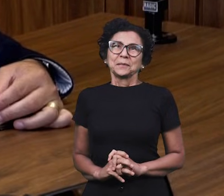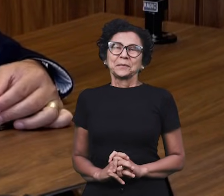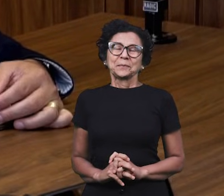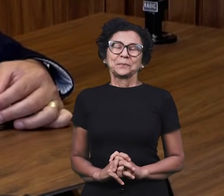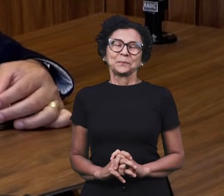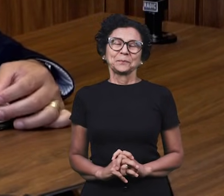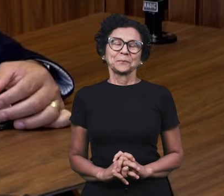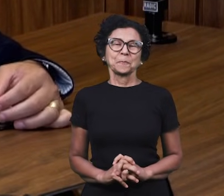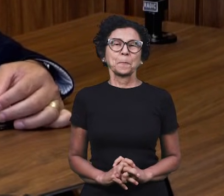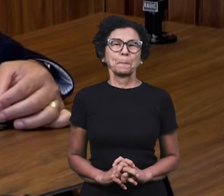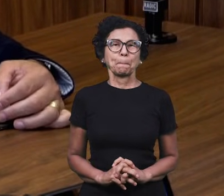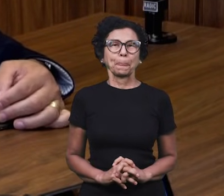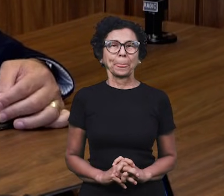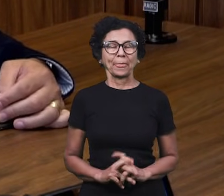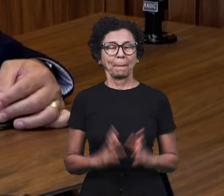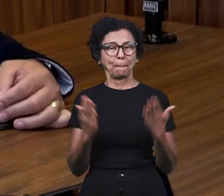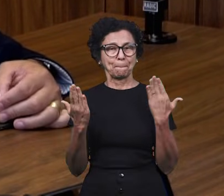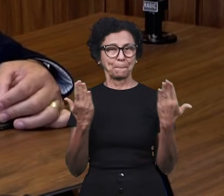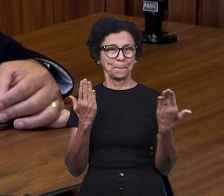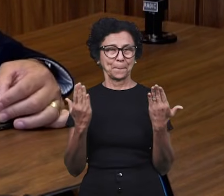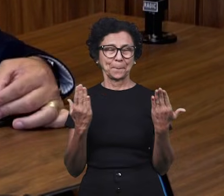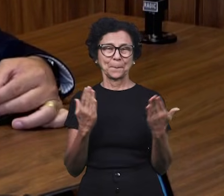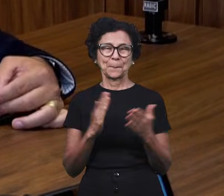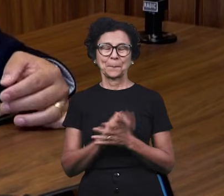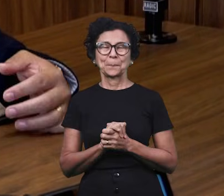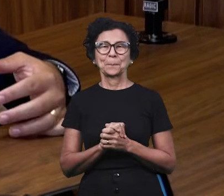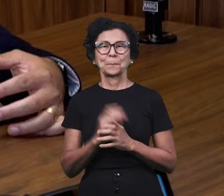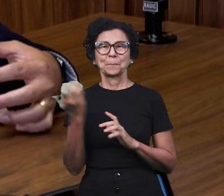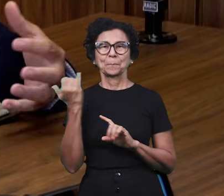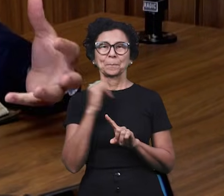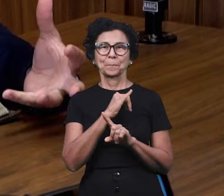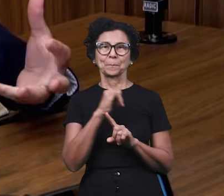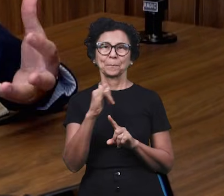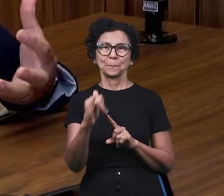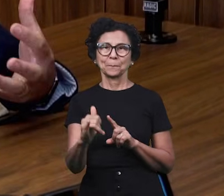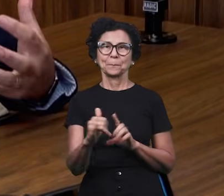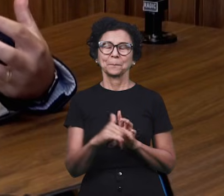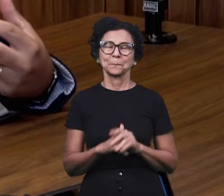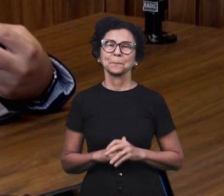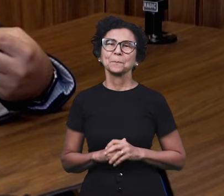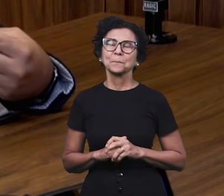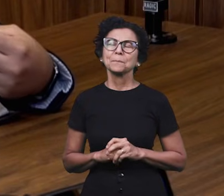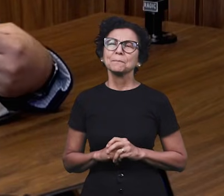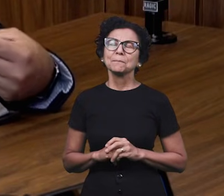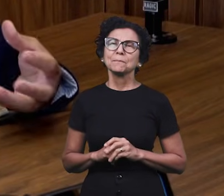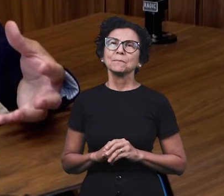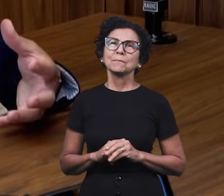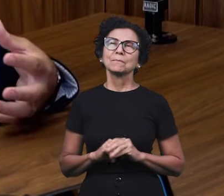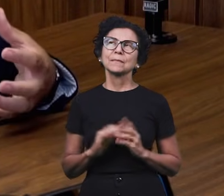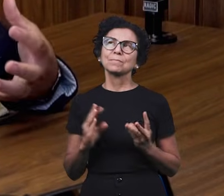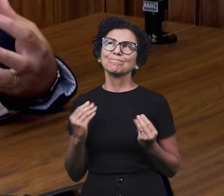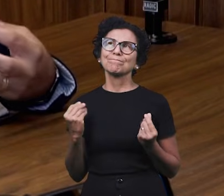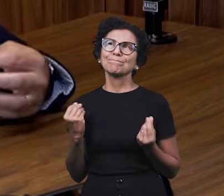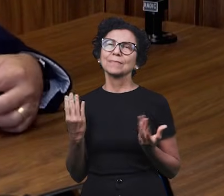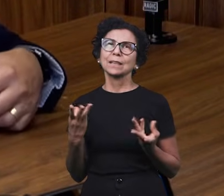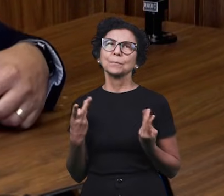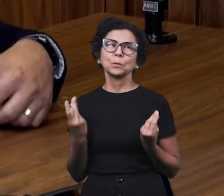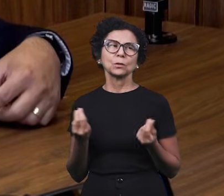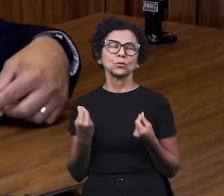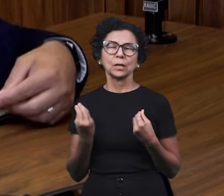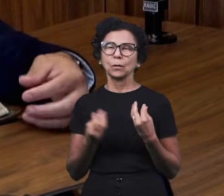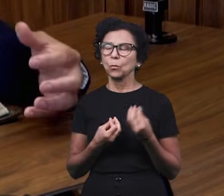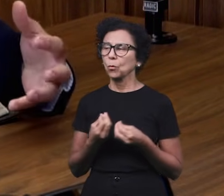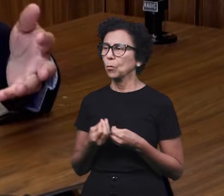um paralelo profético, pastor Fred aqui, pode nos exemplificar, trazer para nós